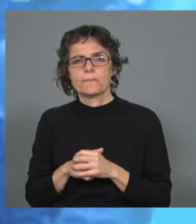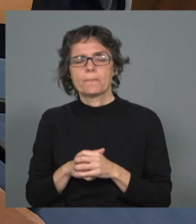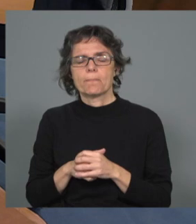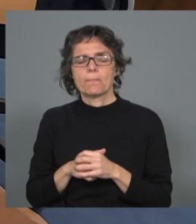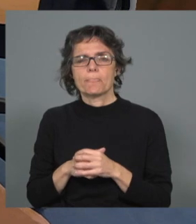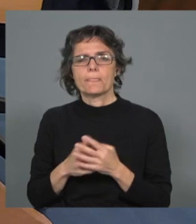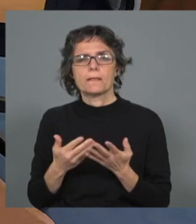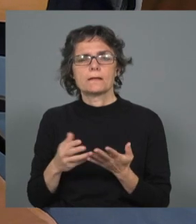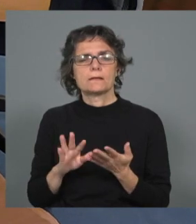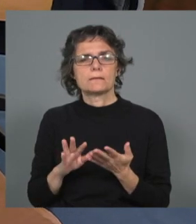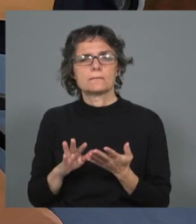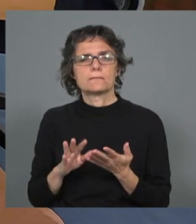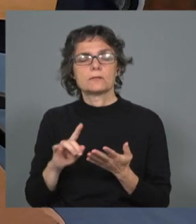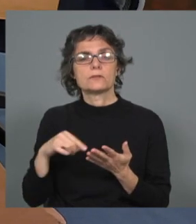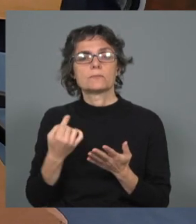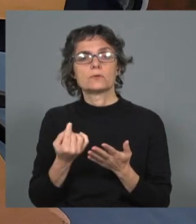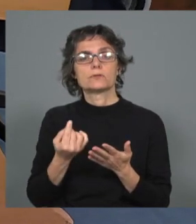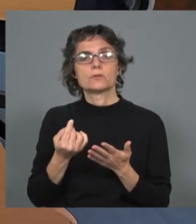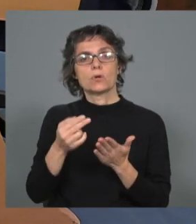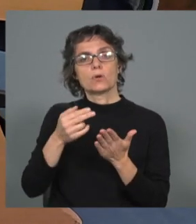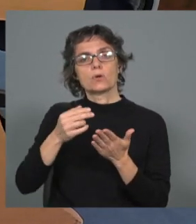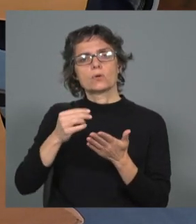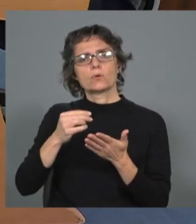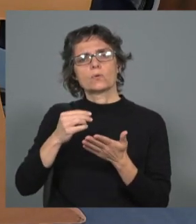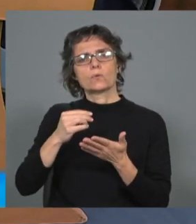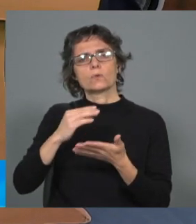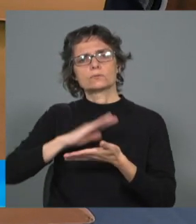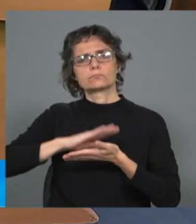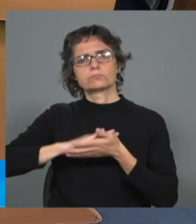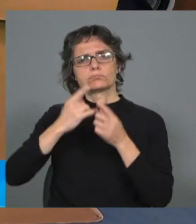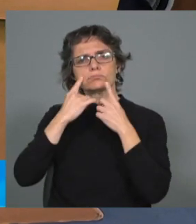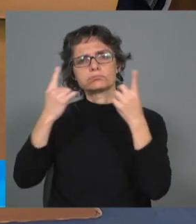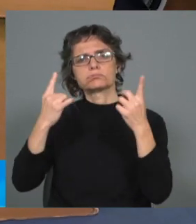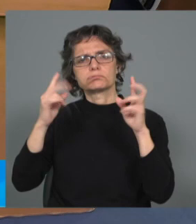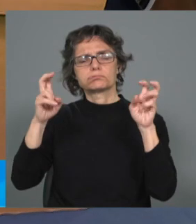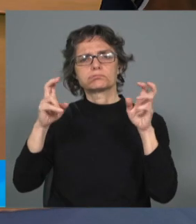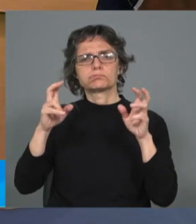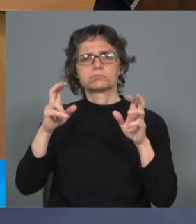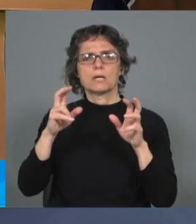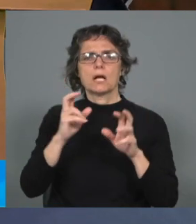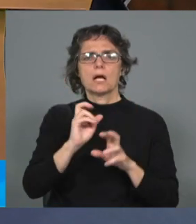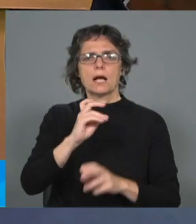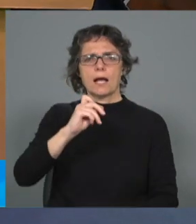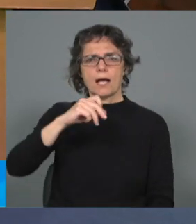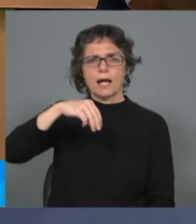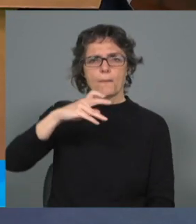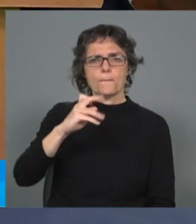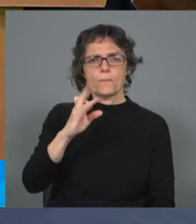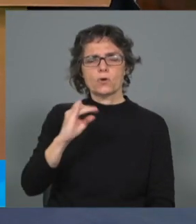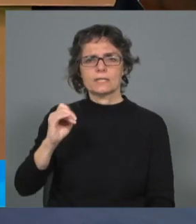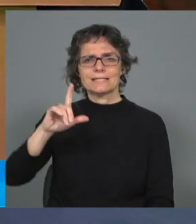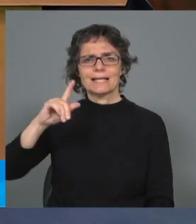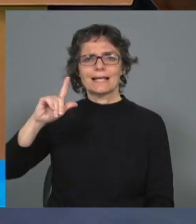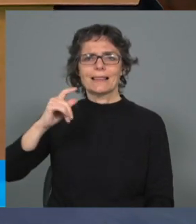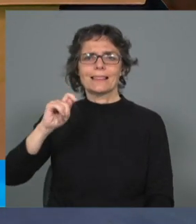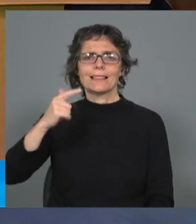Entretanto, surge a Amoris Laetitia e acaba por ser uma confirmação, não é? Do caminho que já vinham fazendo. Sim, de facto, uma confirmação daquilo que já